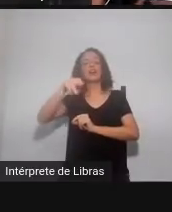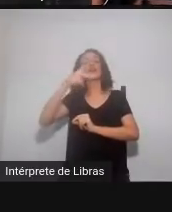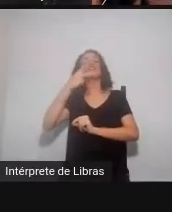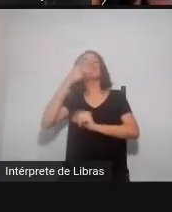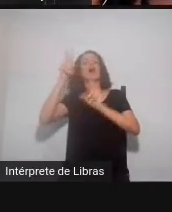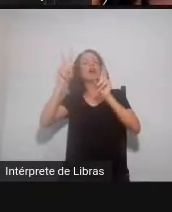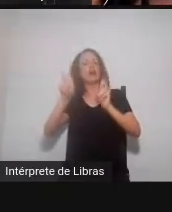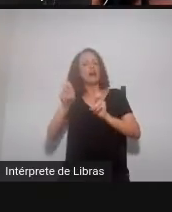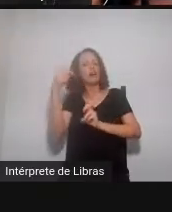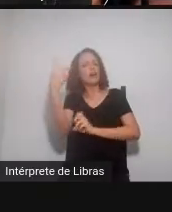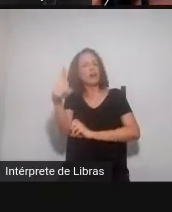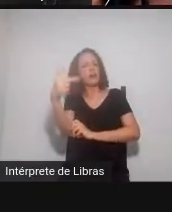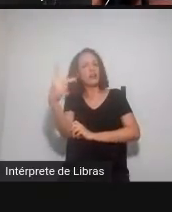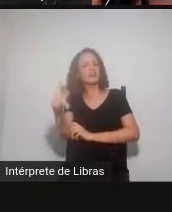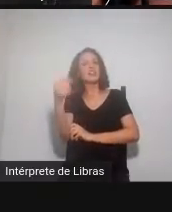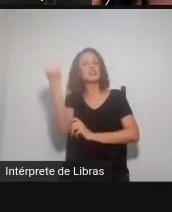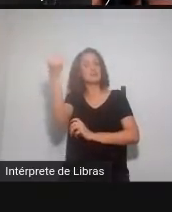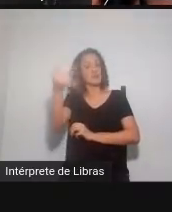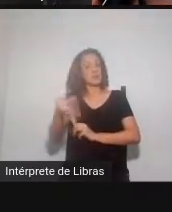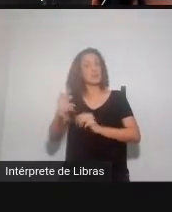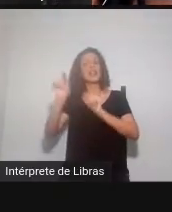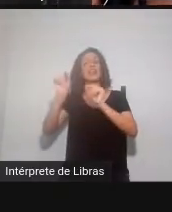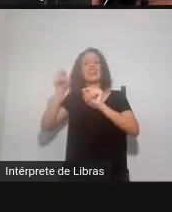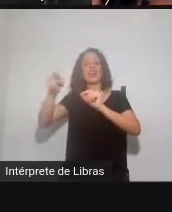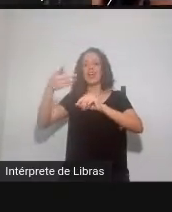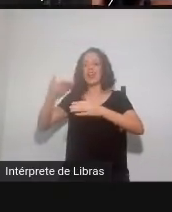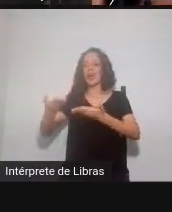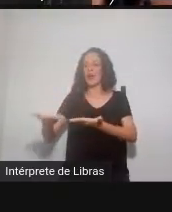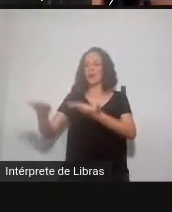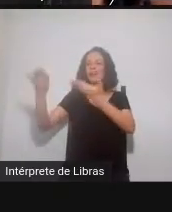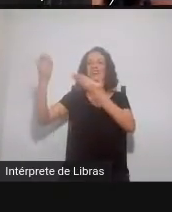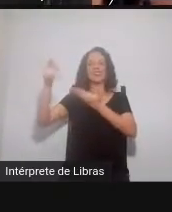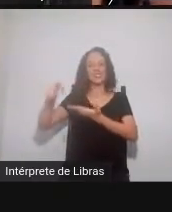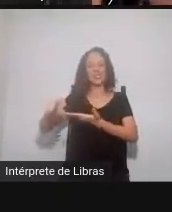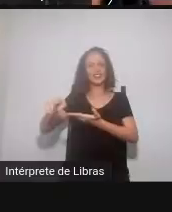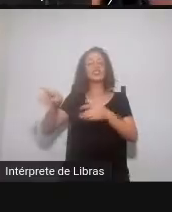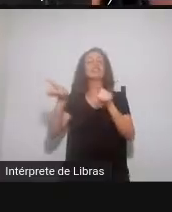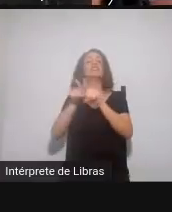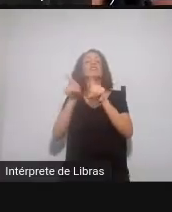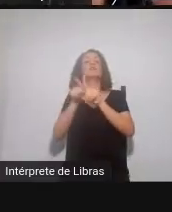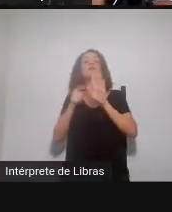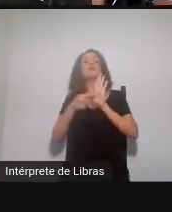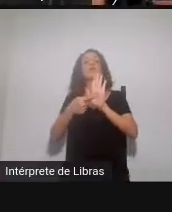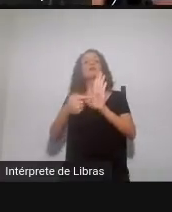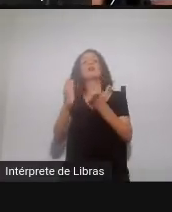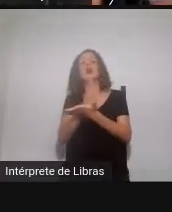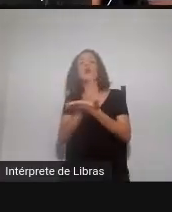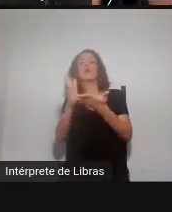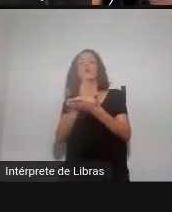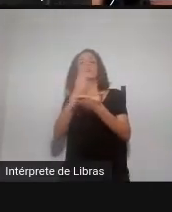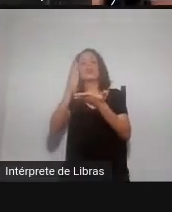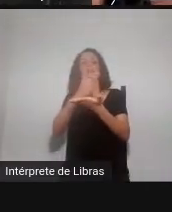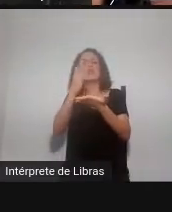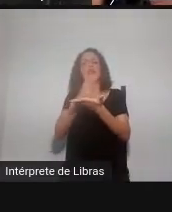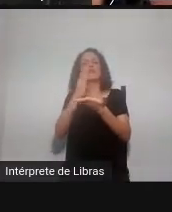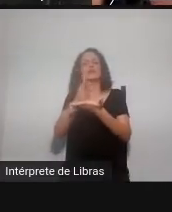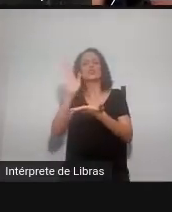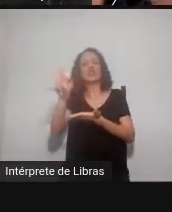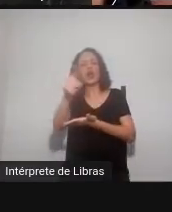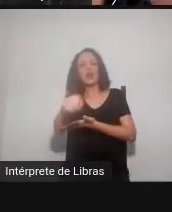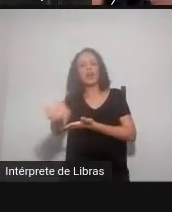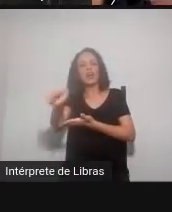ele é o autor homenageado, levanta alguns livros que foram lidos para as crianças e outros que fazem parte da biblioteca de